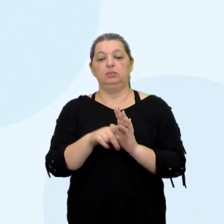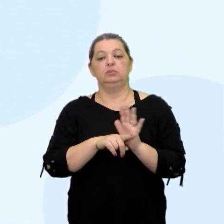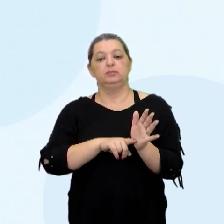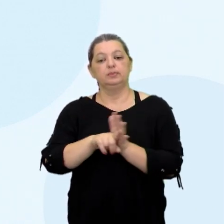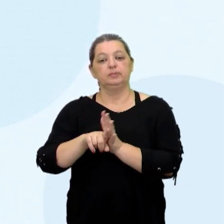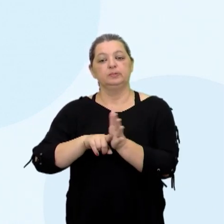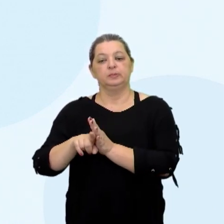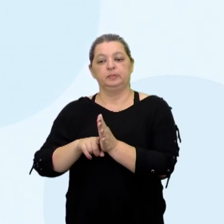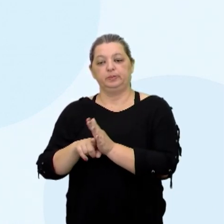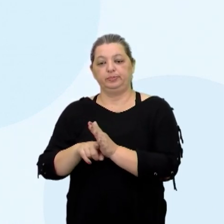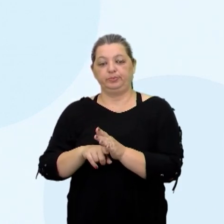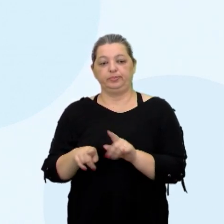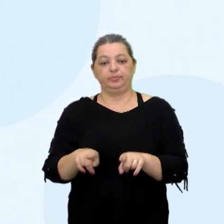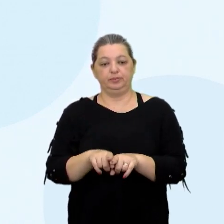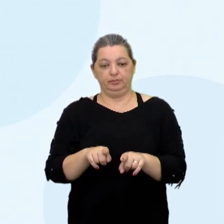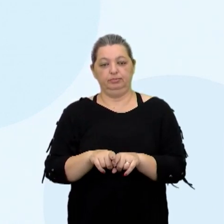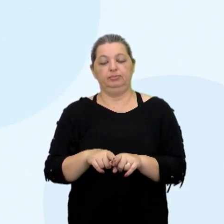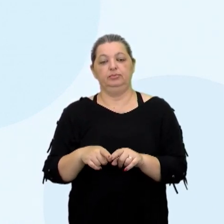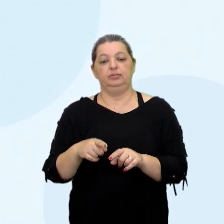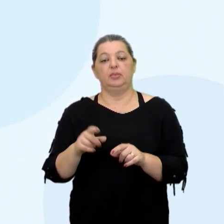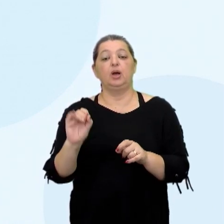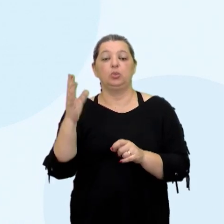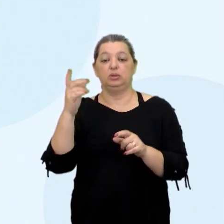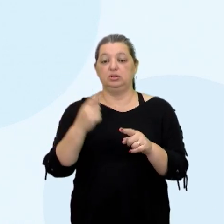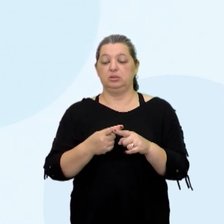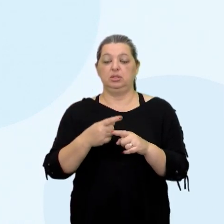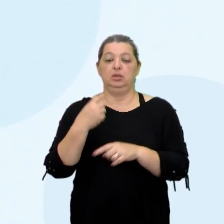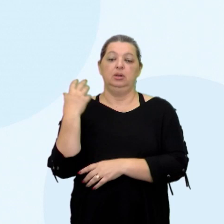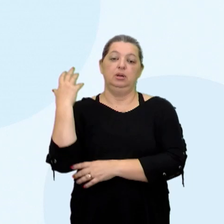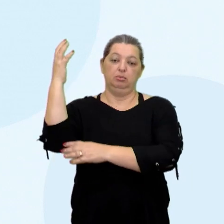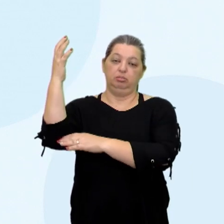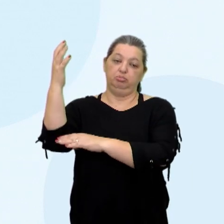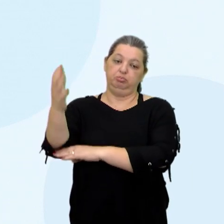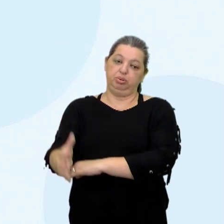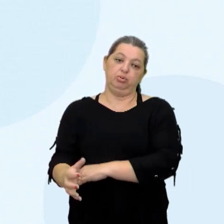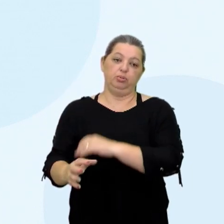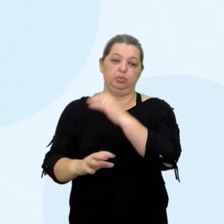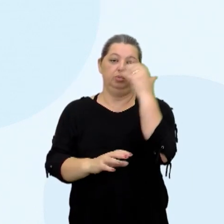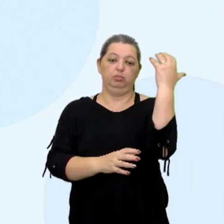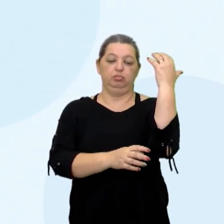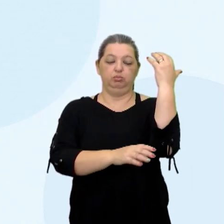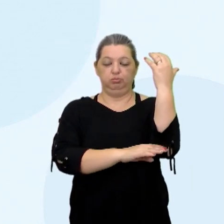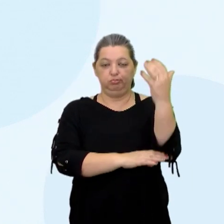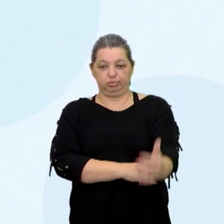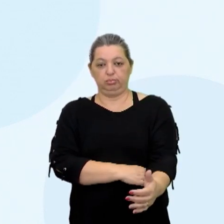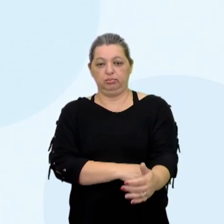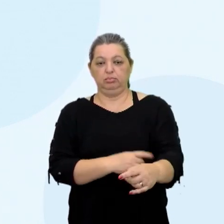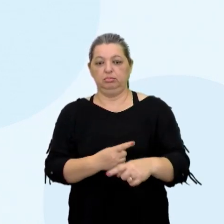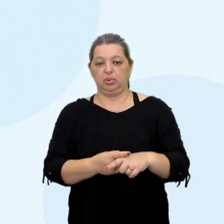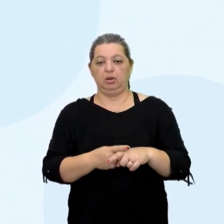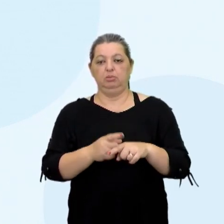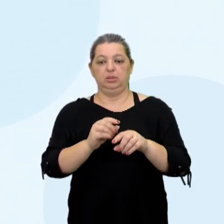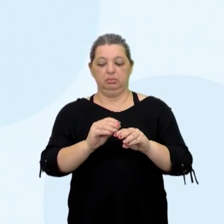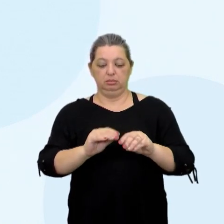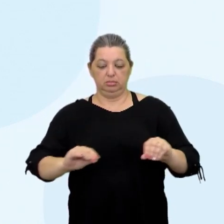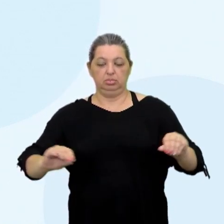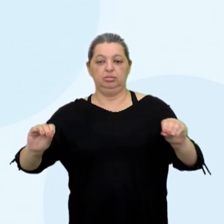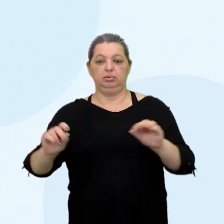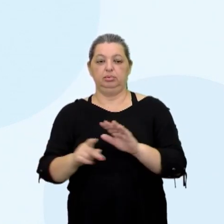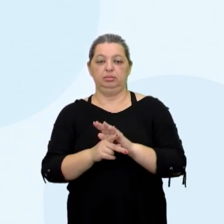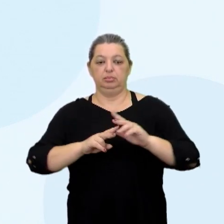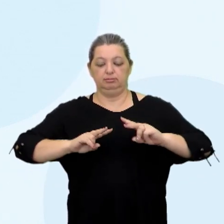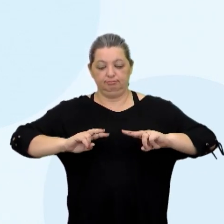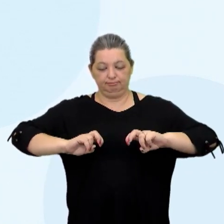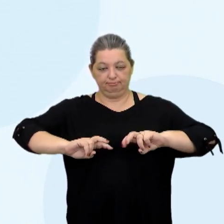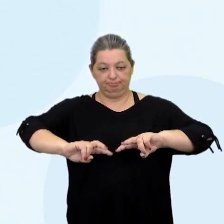são frutos do desmatamento, das mudanças no uso do solo e da cobertura vegetal, da exploração